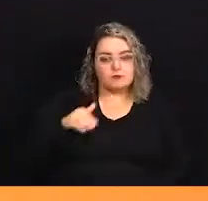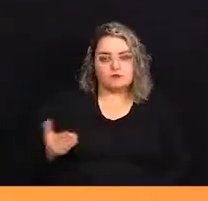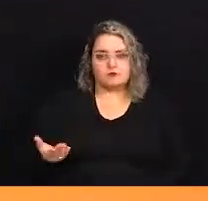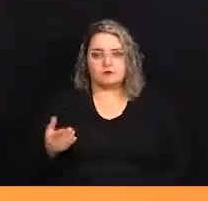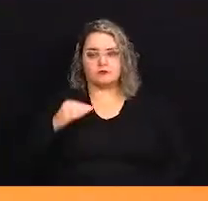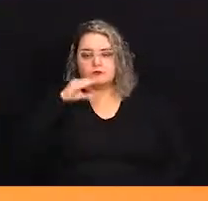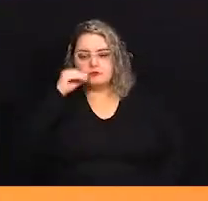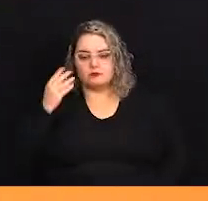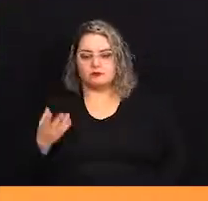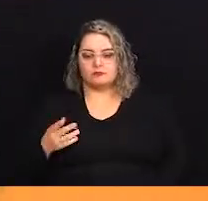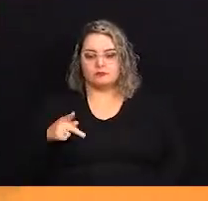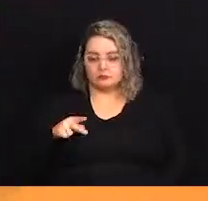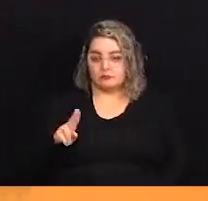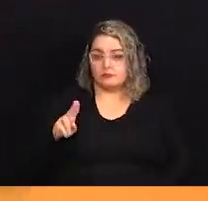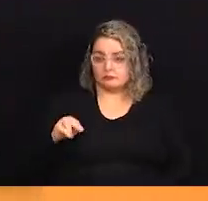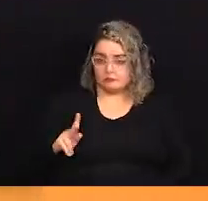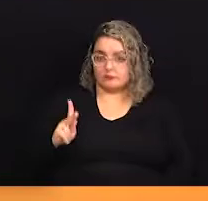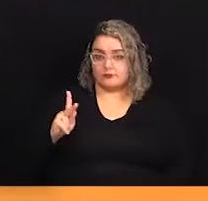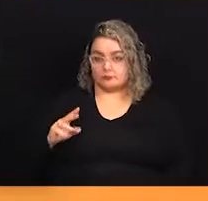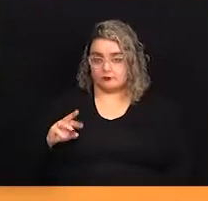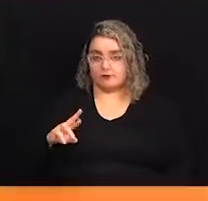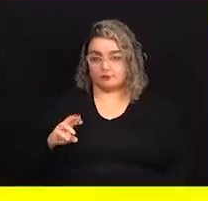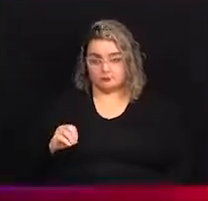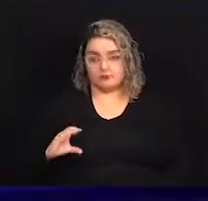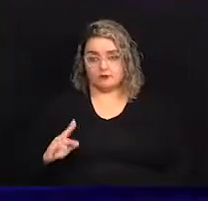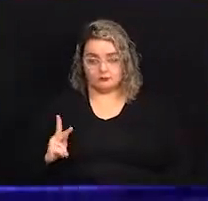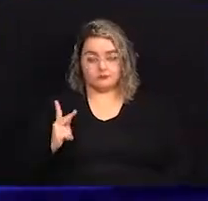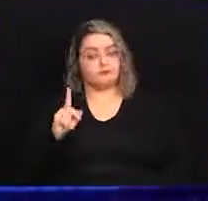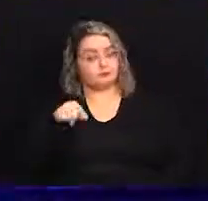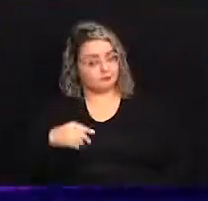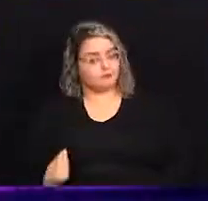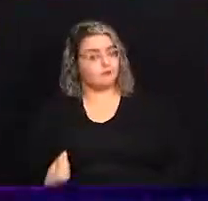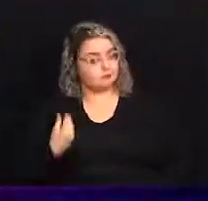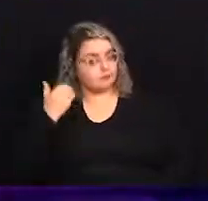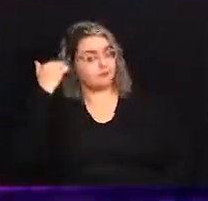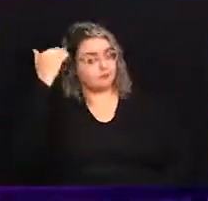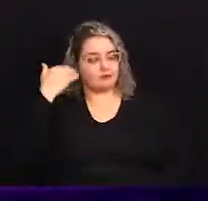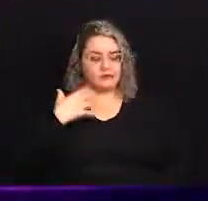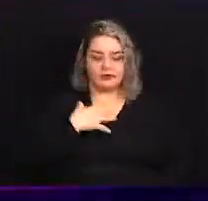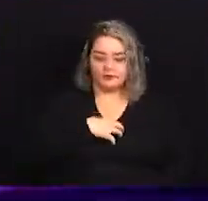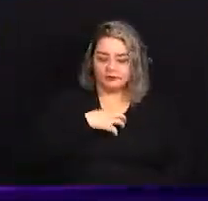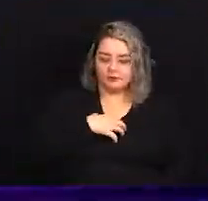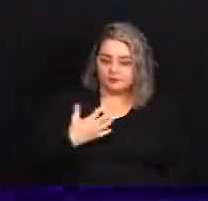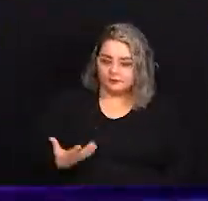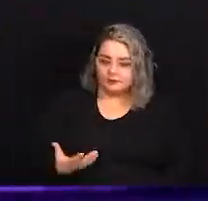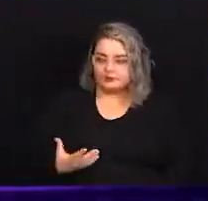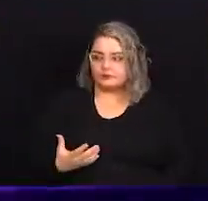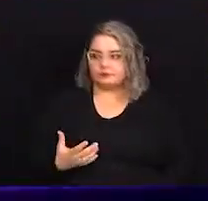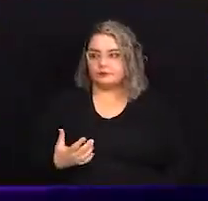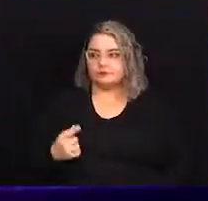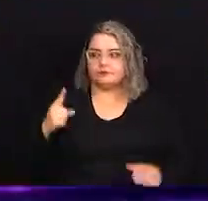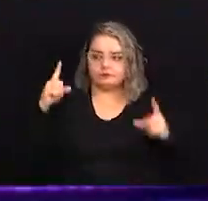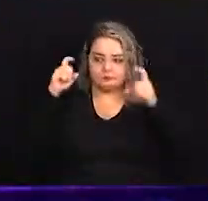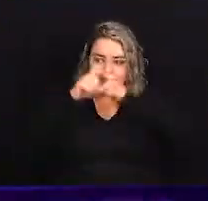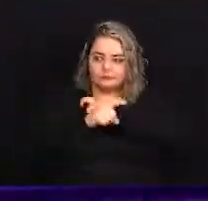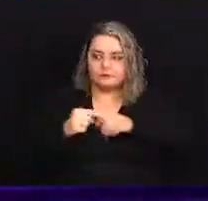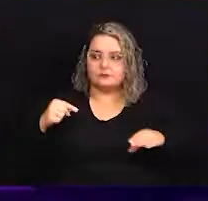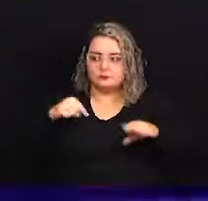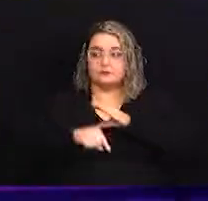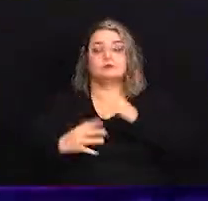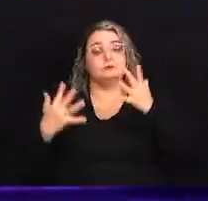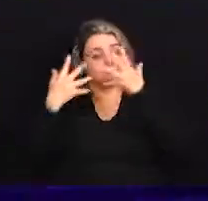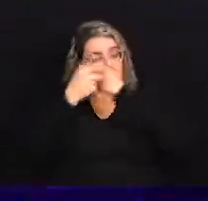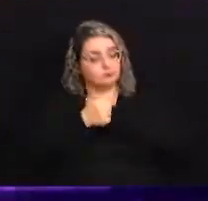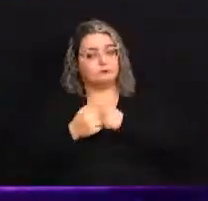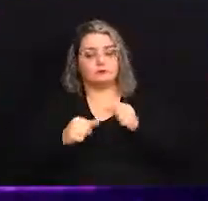passagem da vida um pouco mais punk rock mesmo, que é a vida adulta, entendeu? E o sentimento que existe de complexo e também